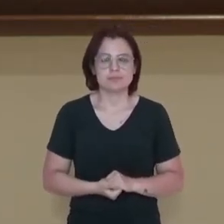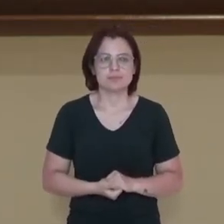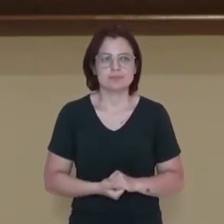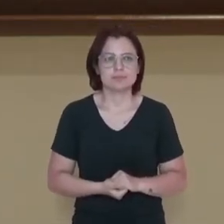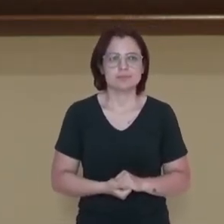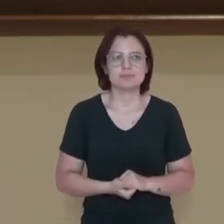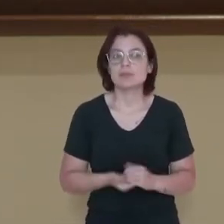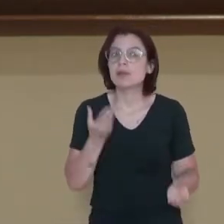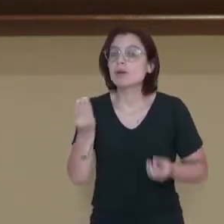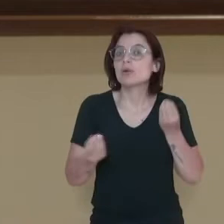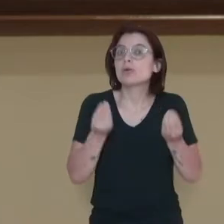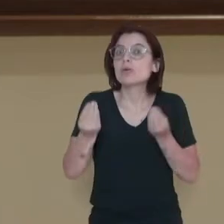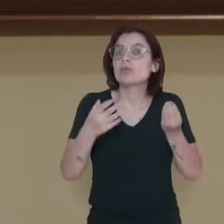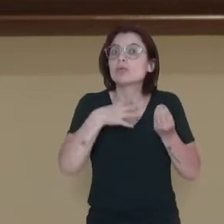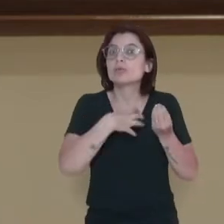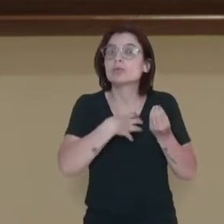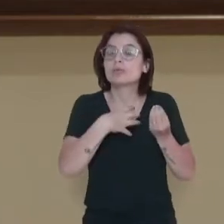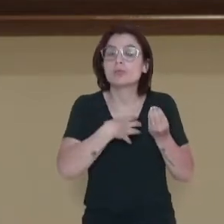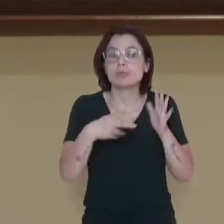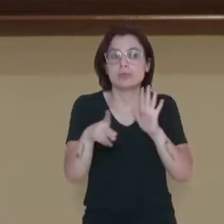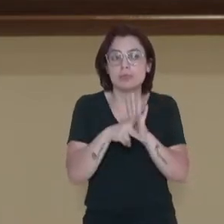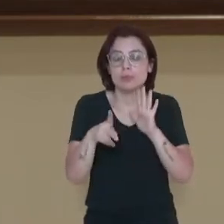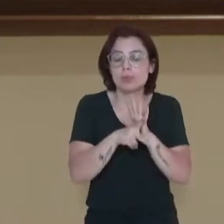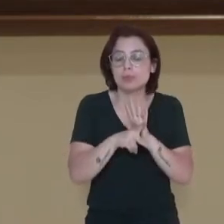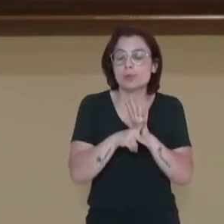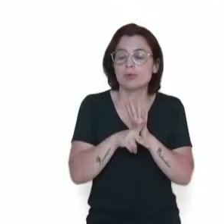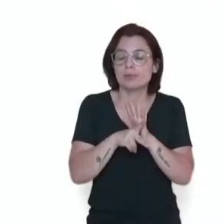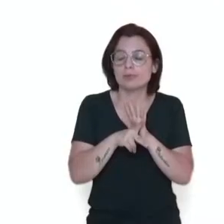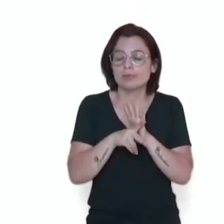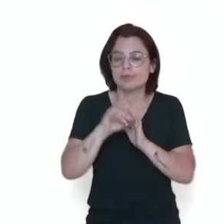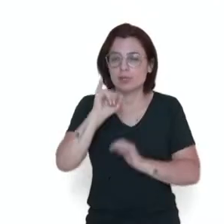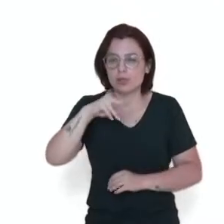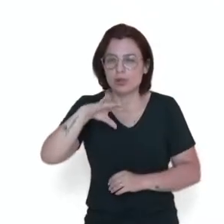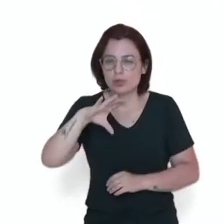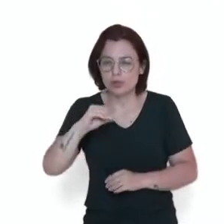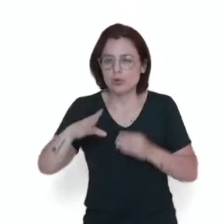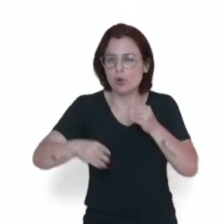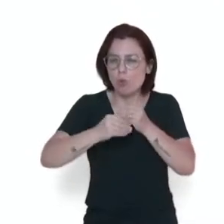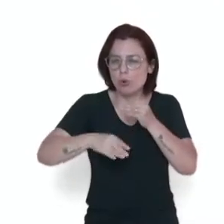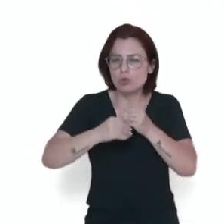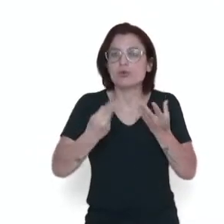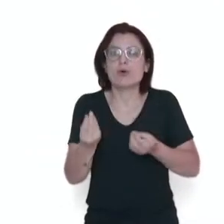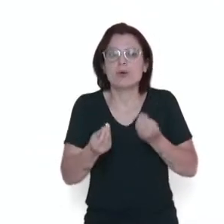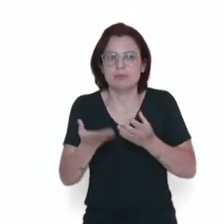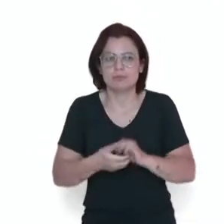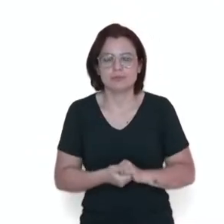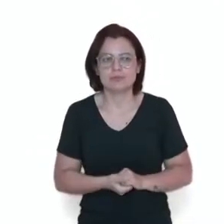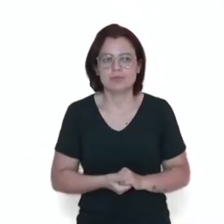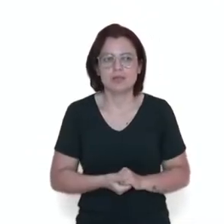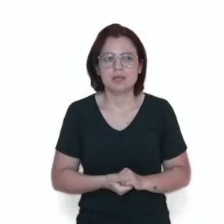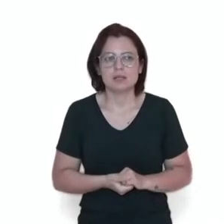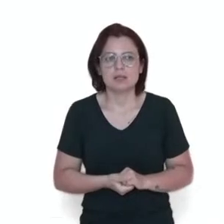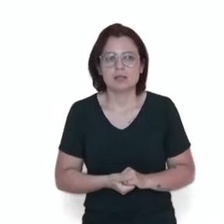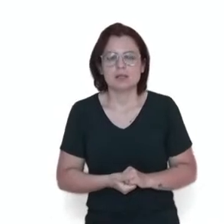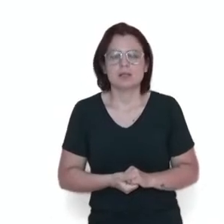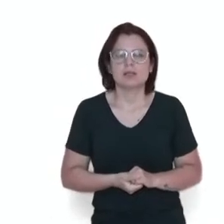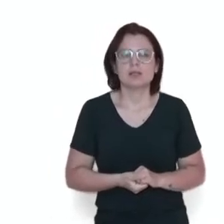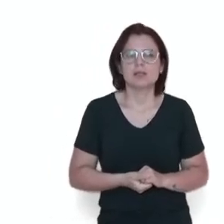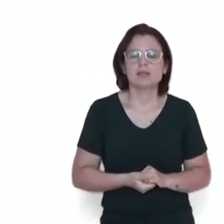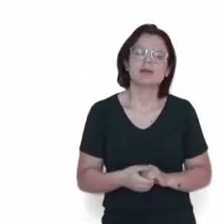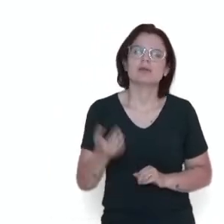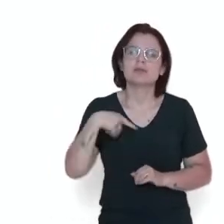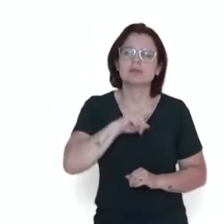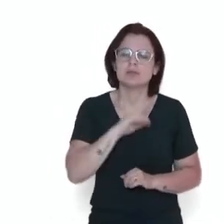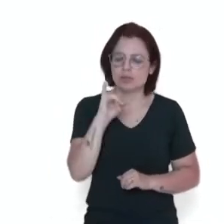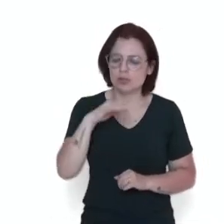Tá? Como é o comportamento de um composto iônico? Então as propriedades são as características de um composto químico. Para um composto